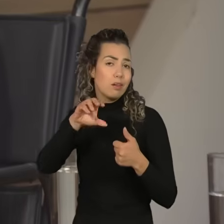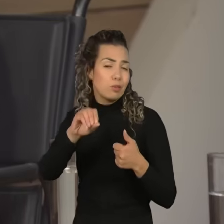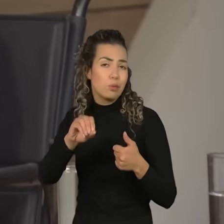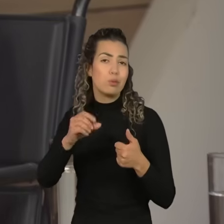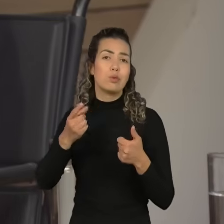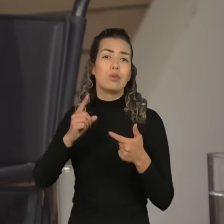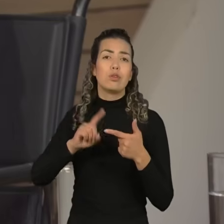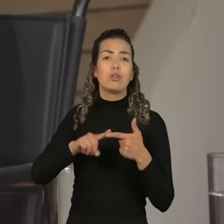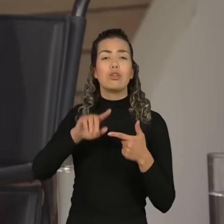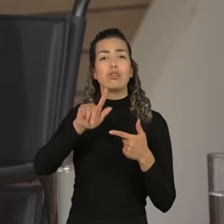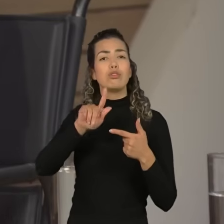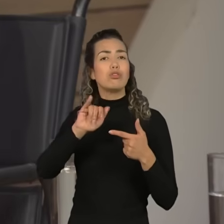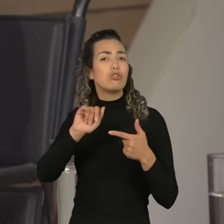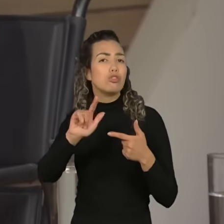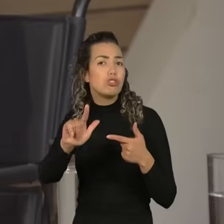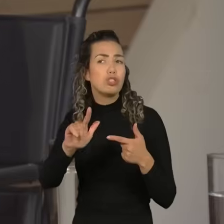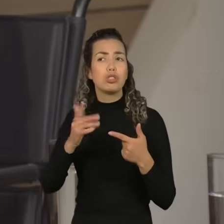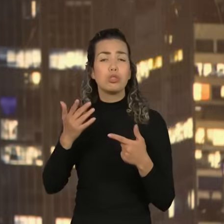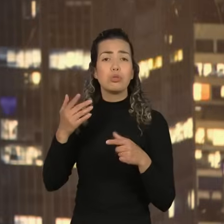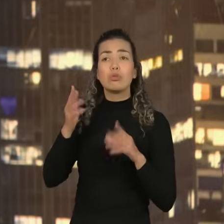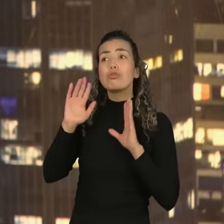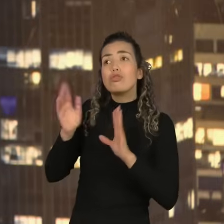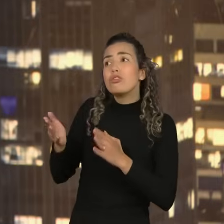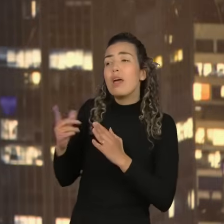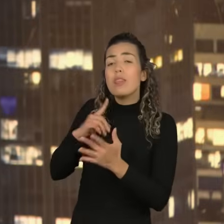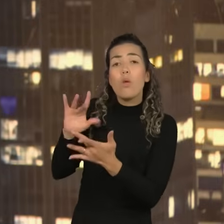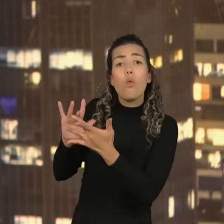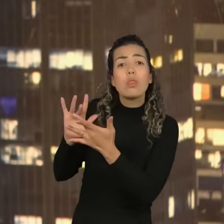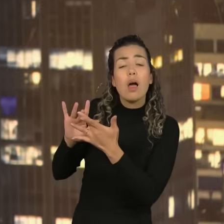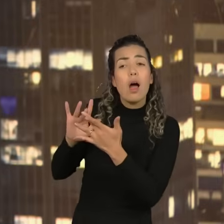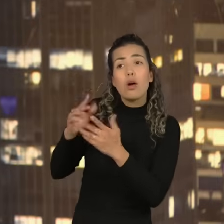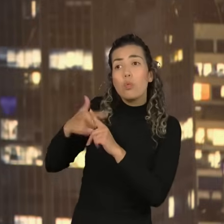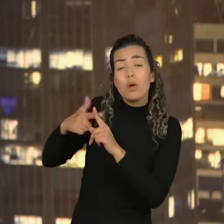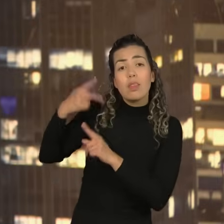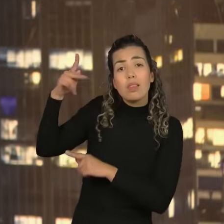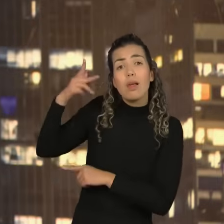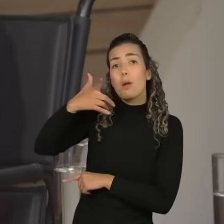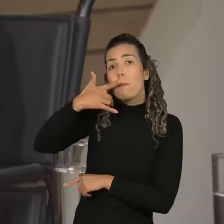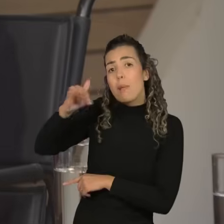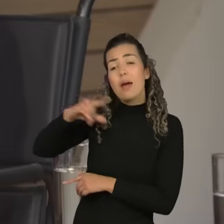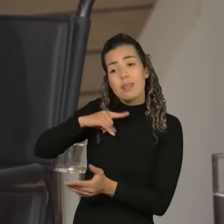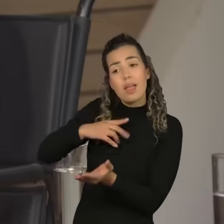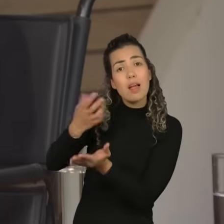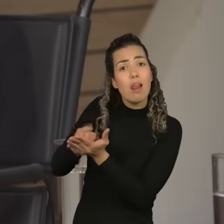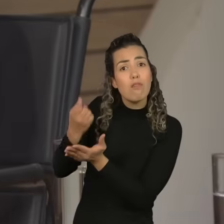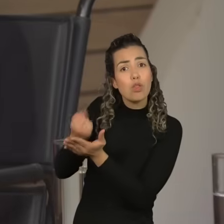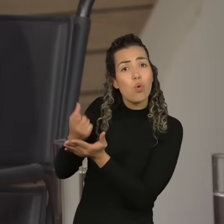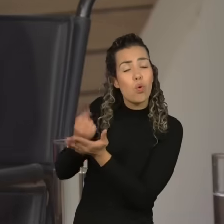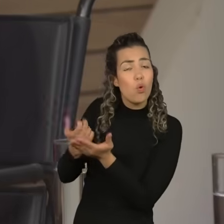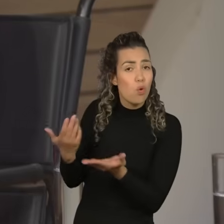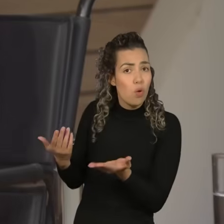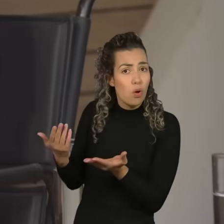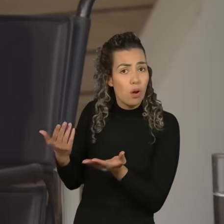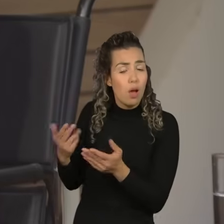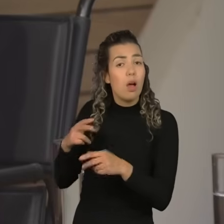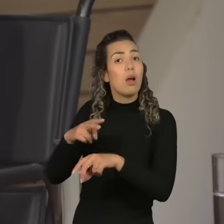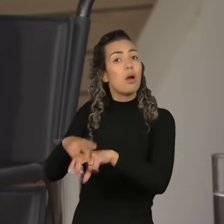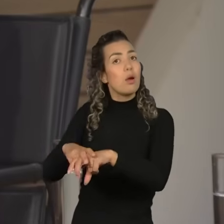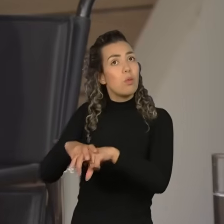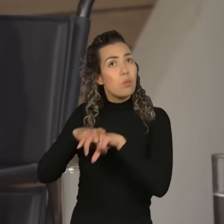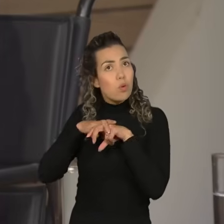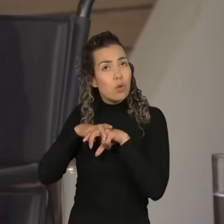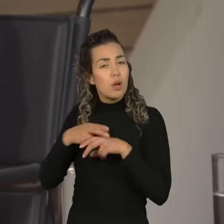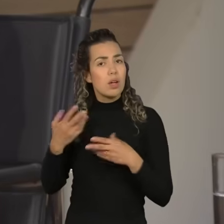Novos Baianos, dentro de casa, porque o pai era produtor ali de gravadora, né? Então... Quando ele faz isso, o público que conhece ele do